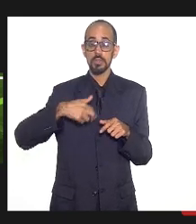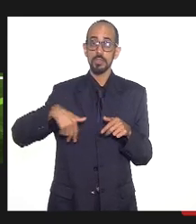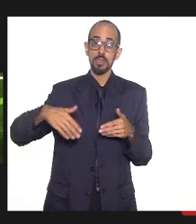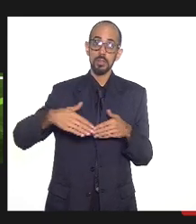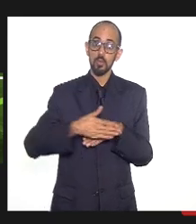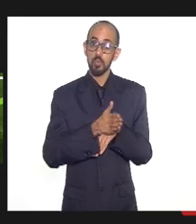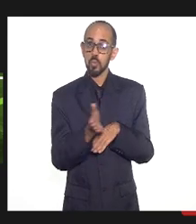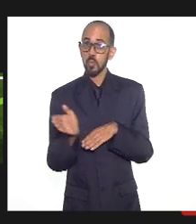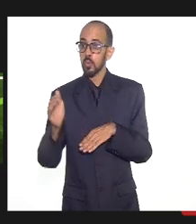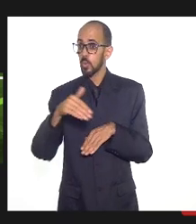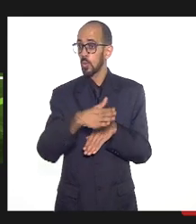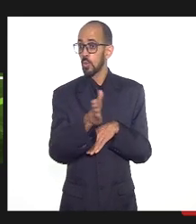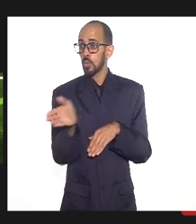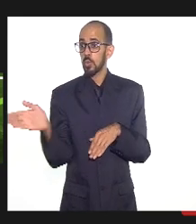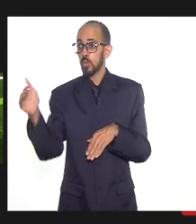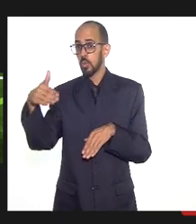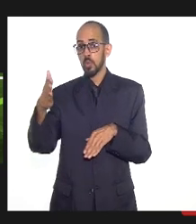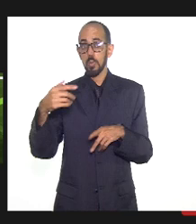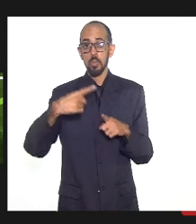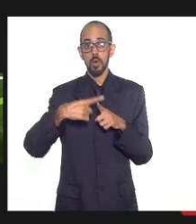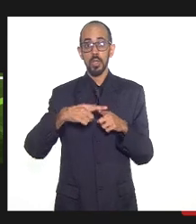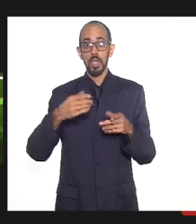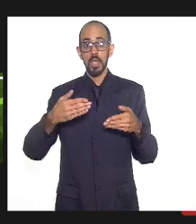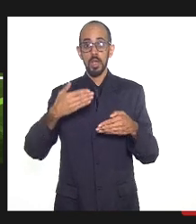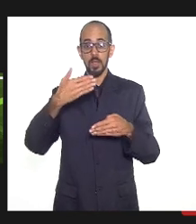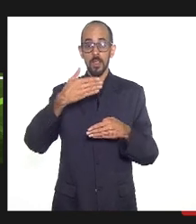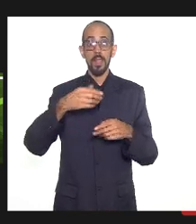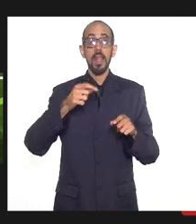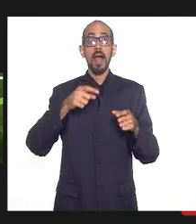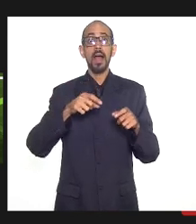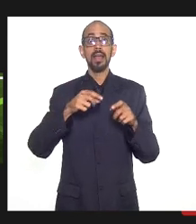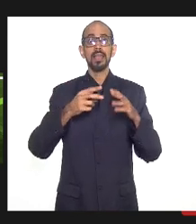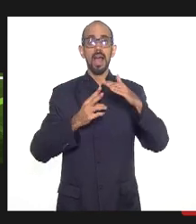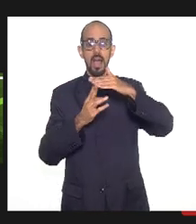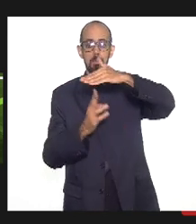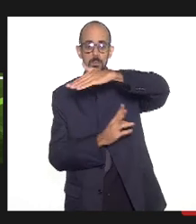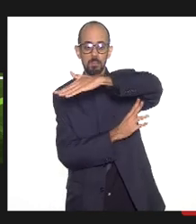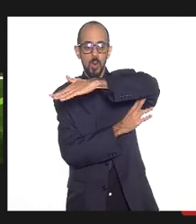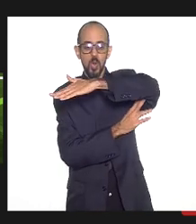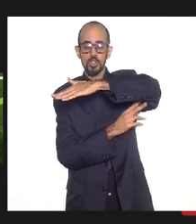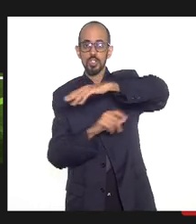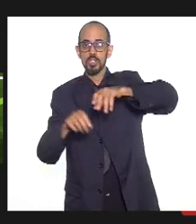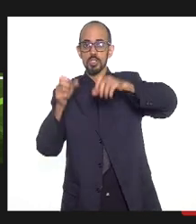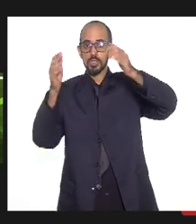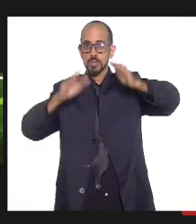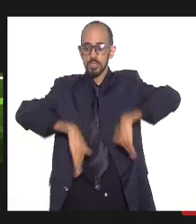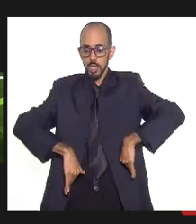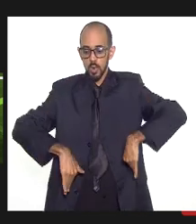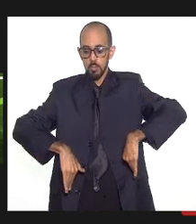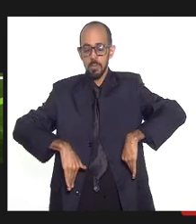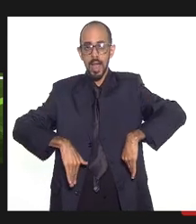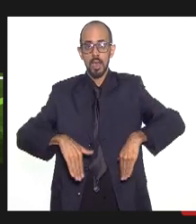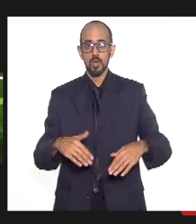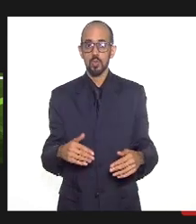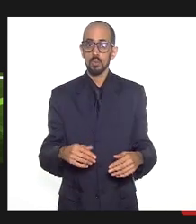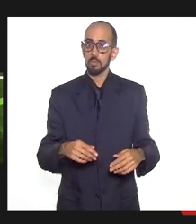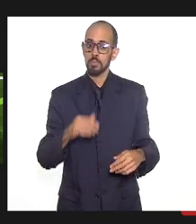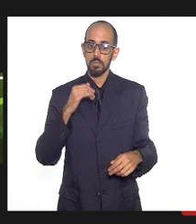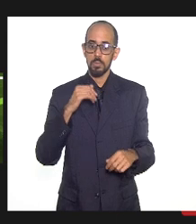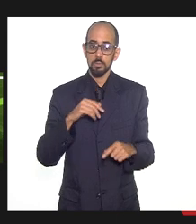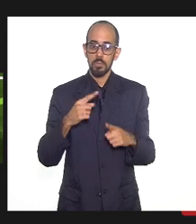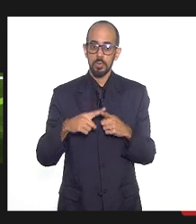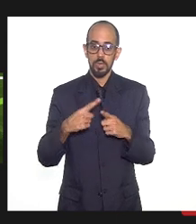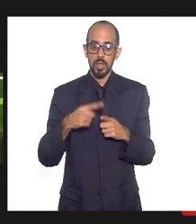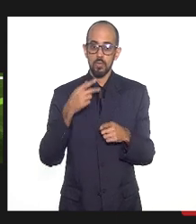para chegar. Aí eles quebraram, derrubaram a ponte, tem um riozinho, o pessoal derrubou a ponte, porque disse